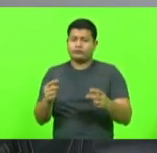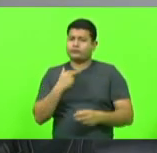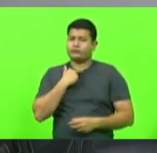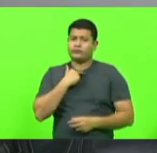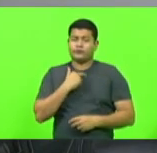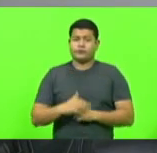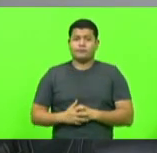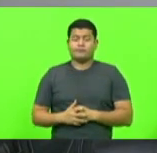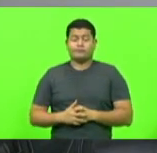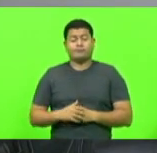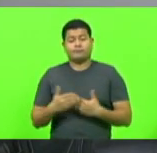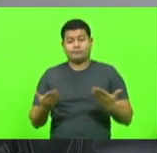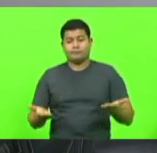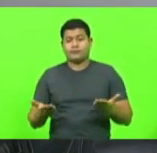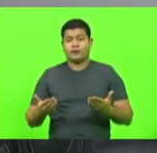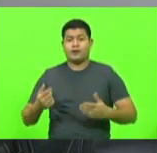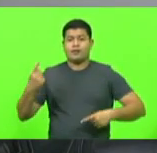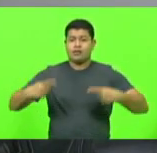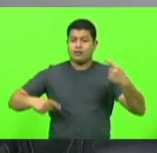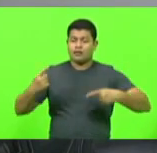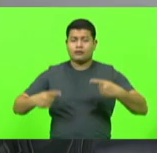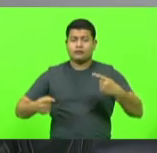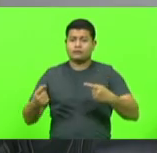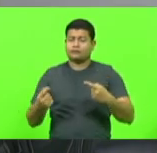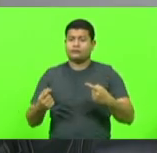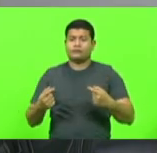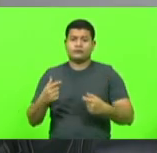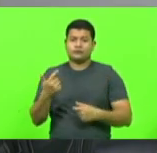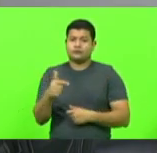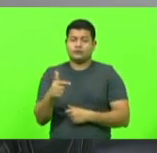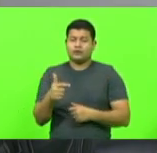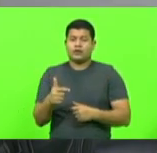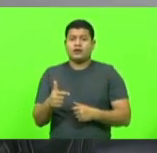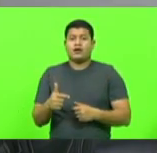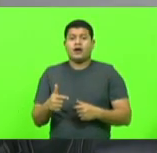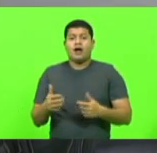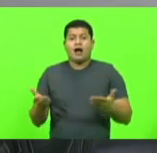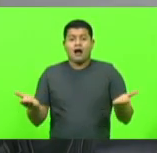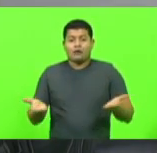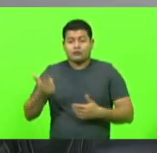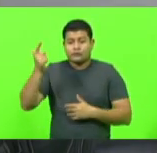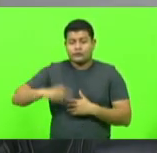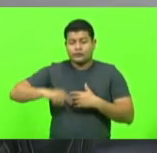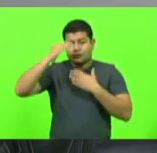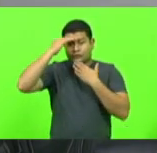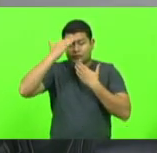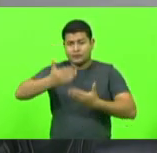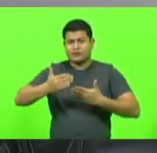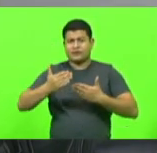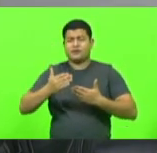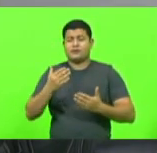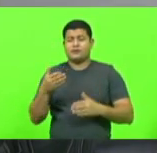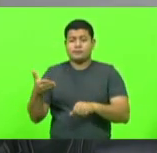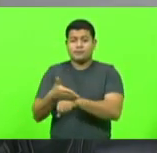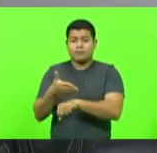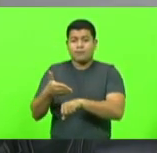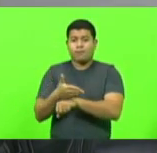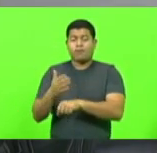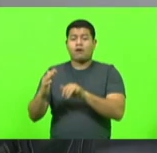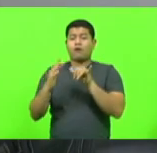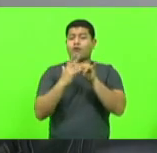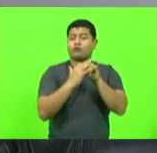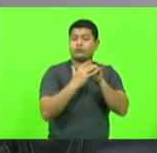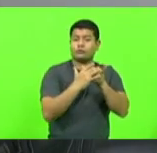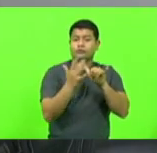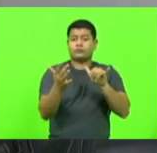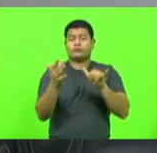mais havendo a tratar, eu dou por encerrada a reunião e, mais uma vez, agradeço. Agradeço a participação do pessoal no YouTube, nas redes